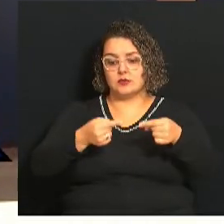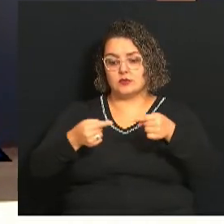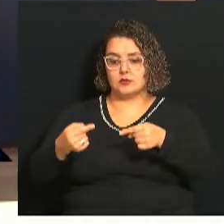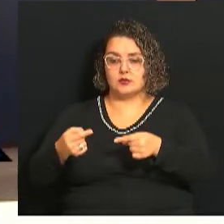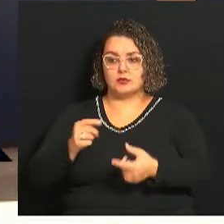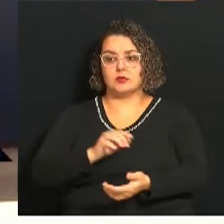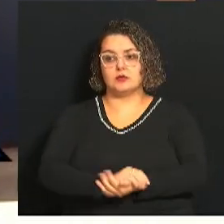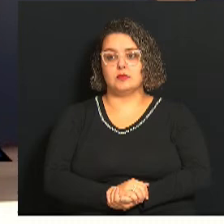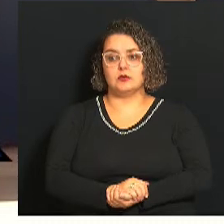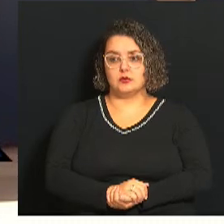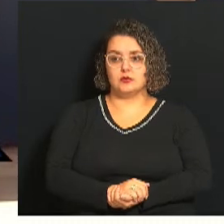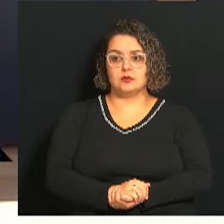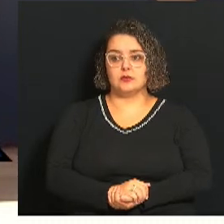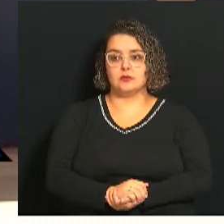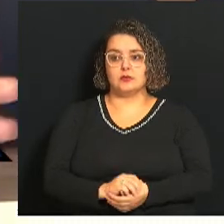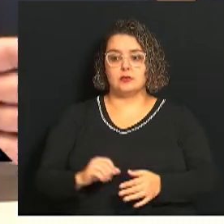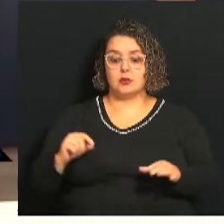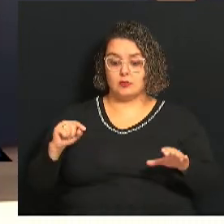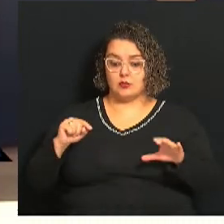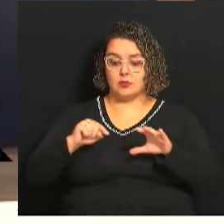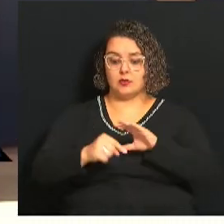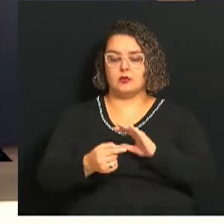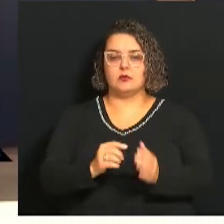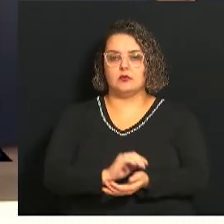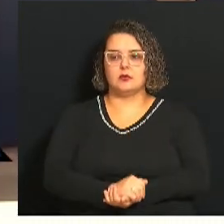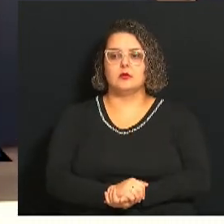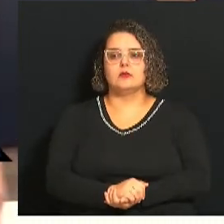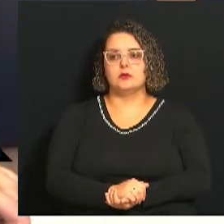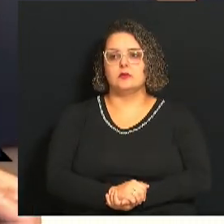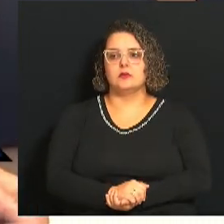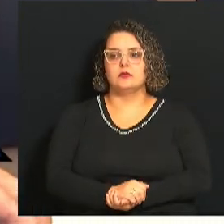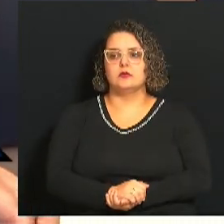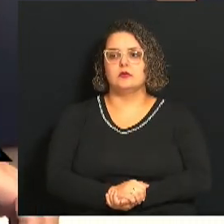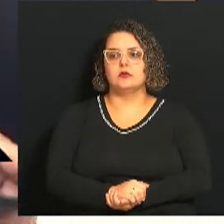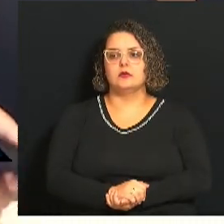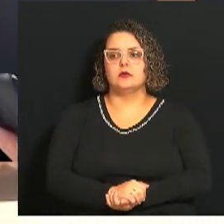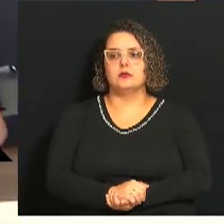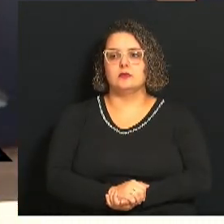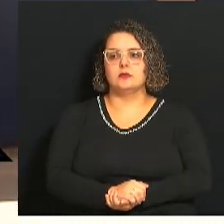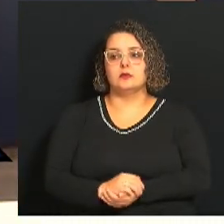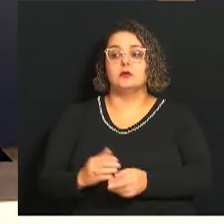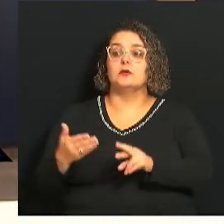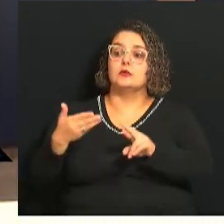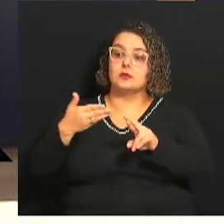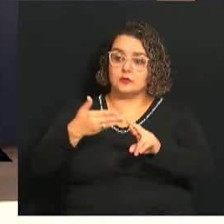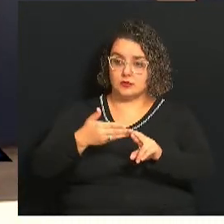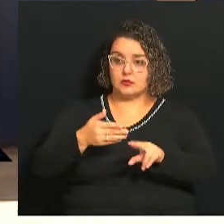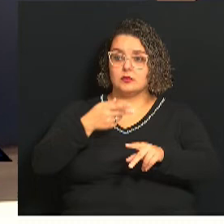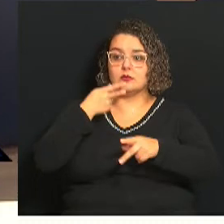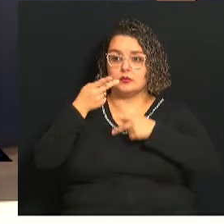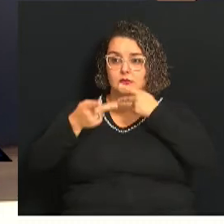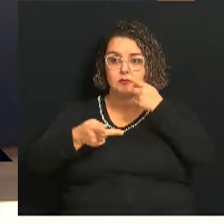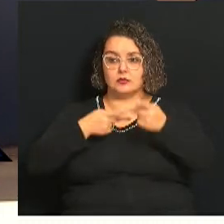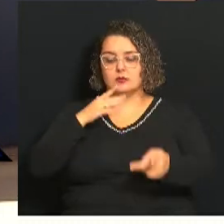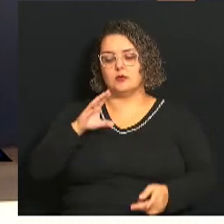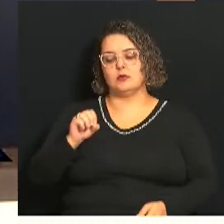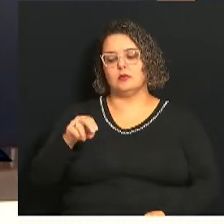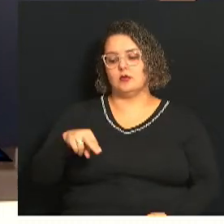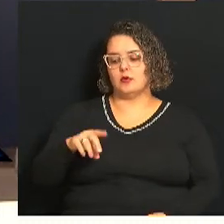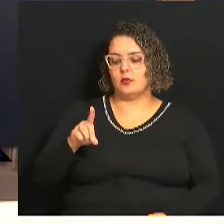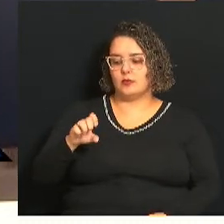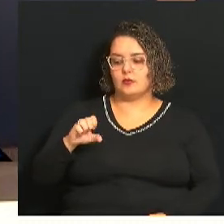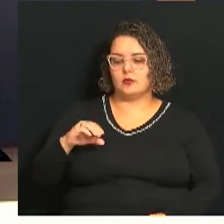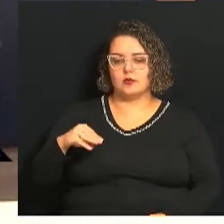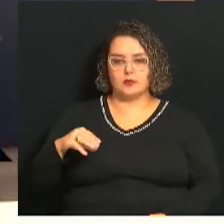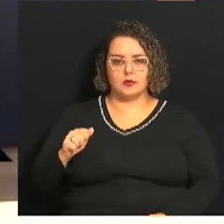mais aprofundado. Então, as representações que eu mencionei aqui, do CONDEMA, das